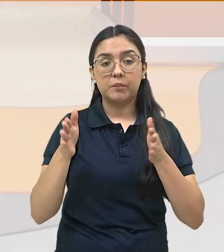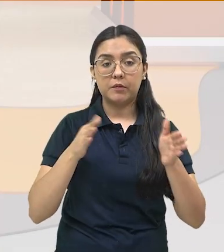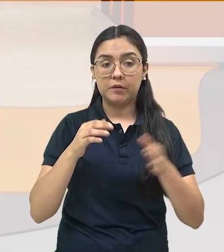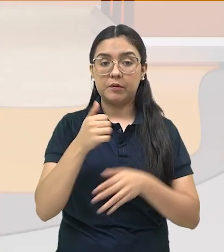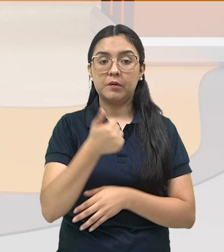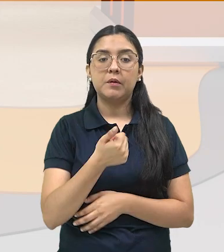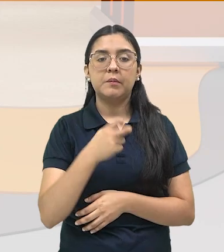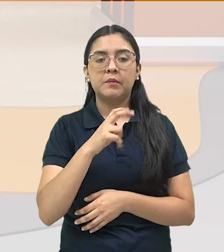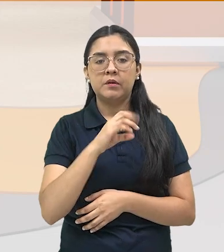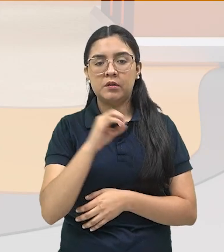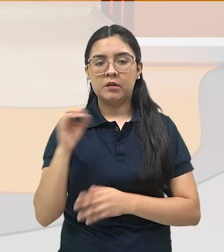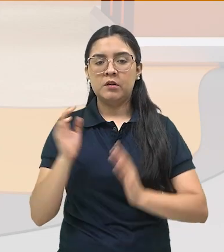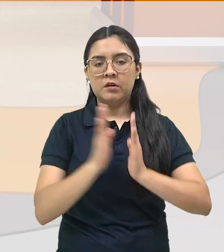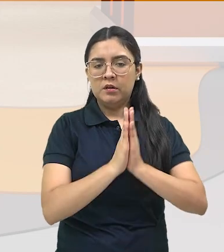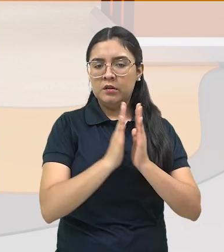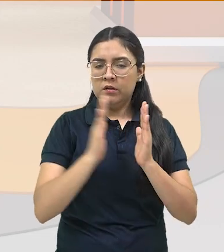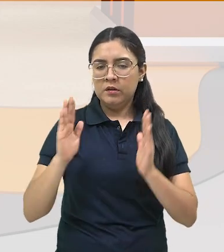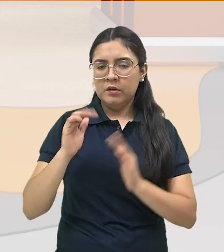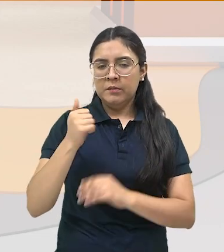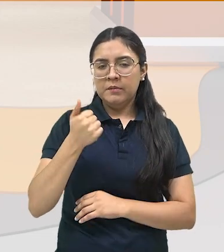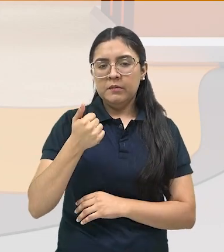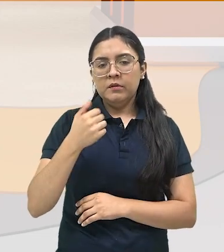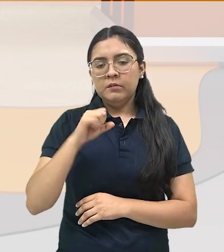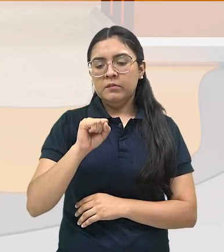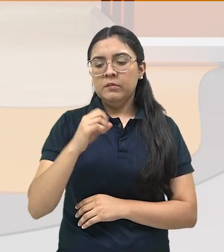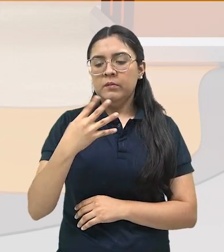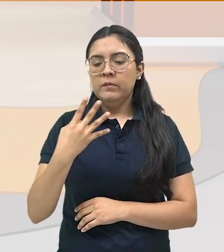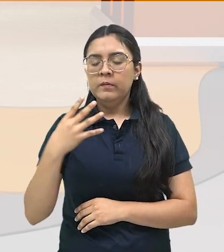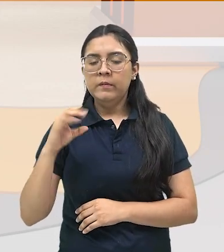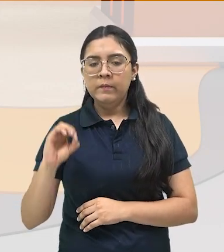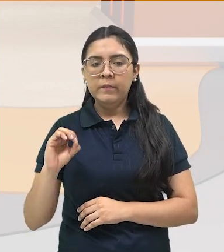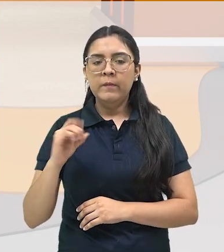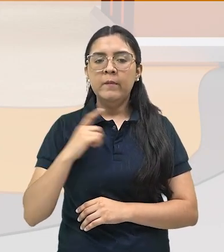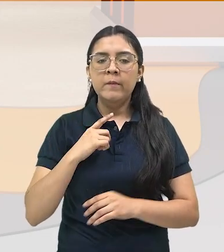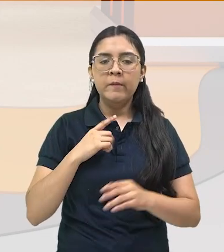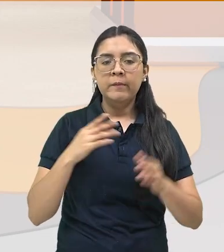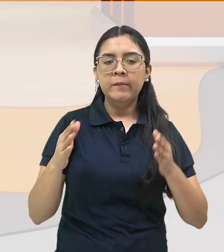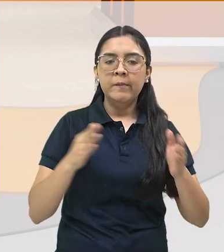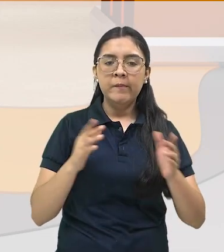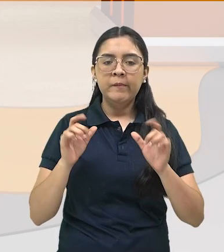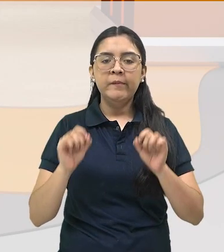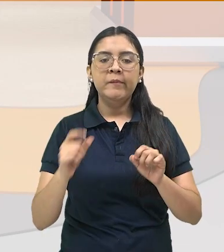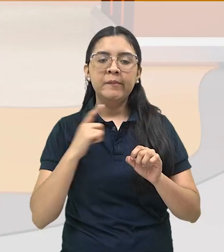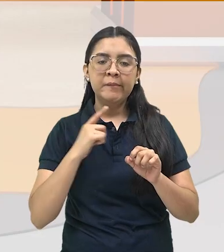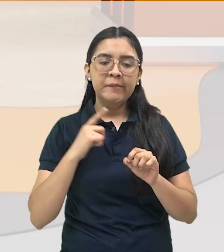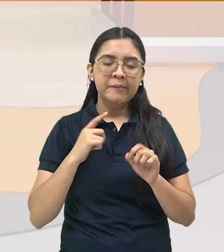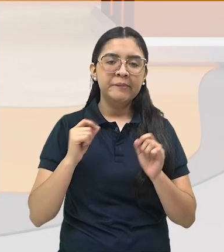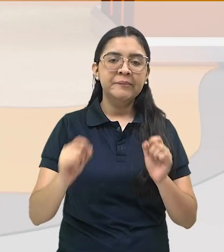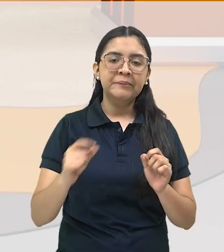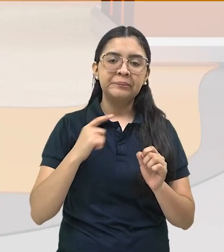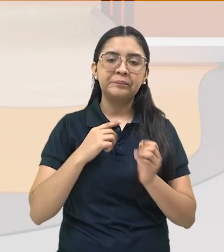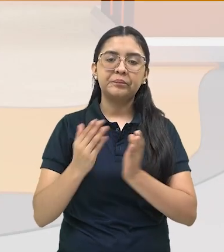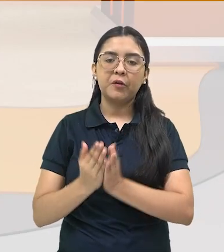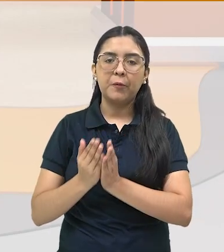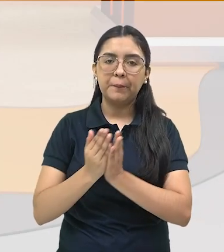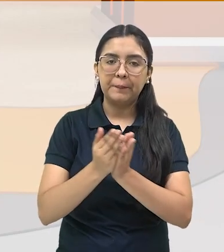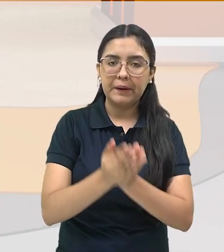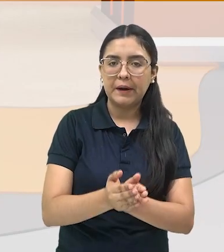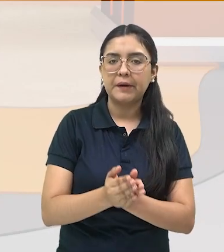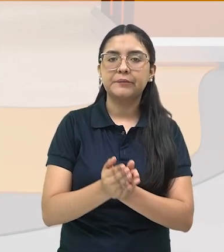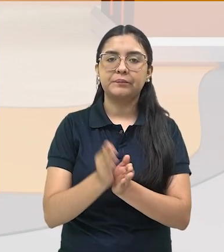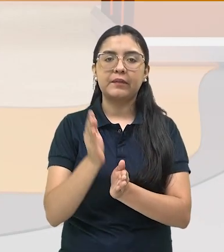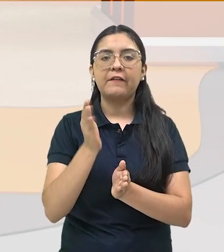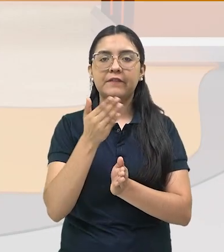vai de 1500 a 1840, o mundo sendo movido ali pelas carruagens, pelos barcos à vela. É